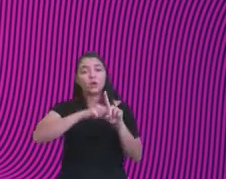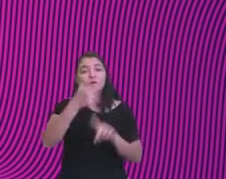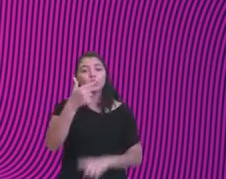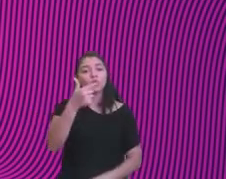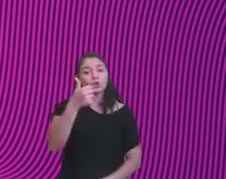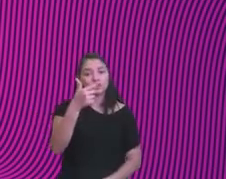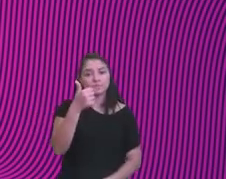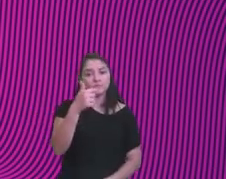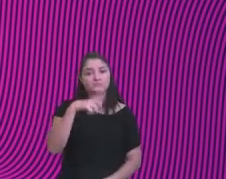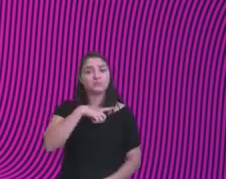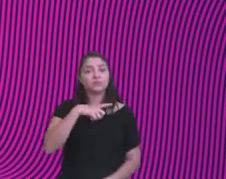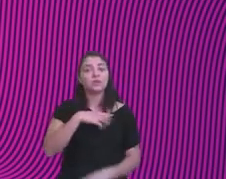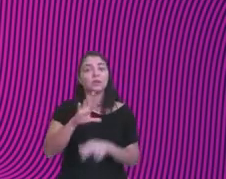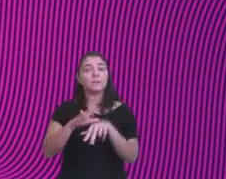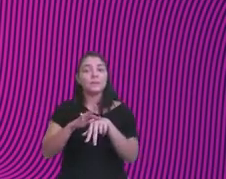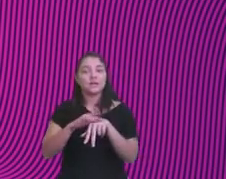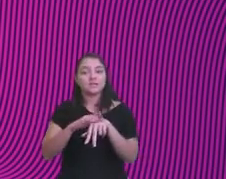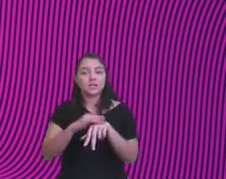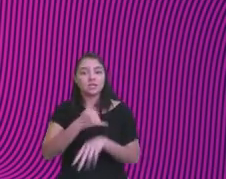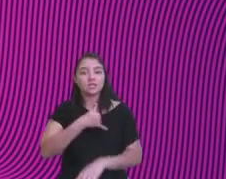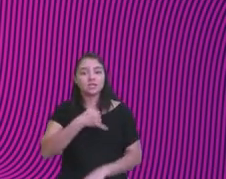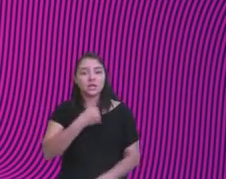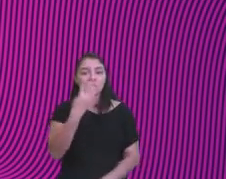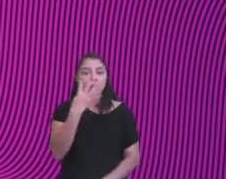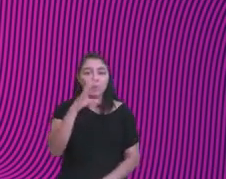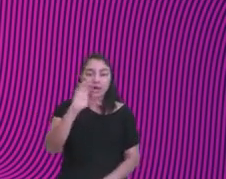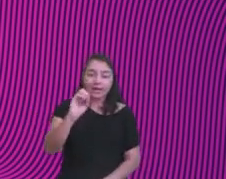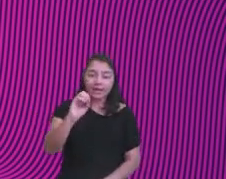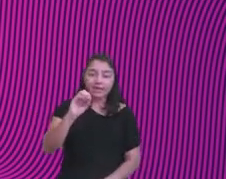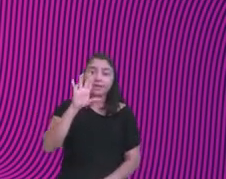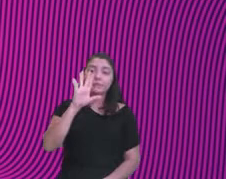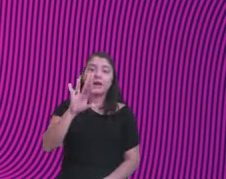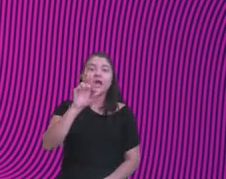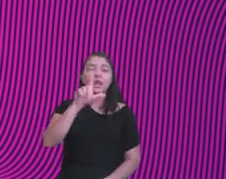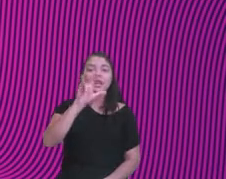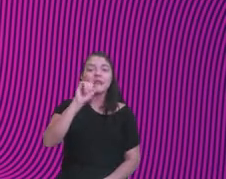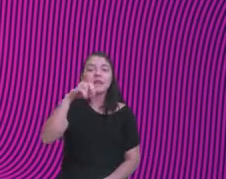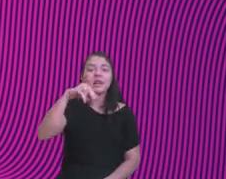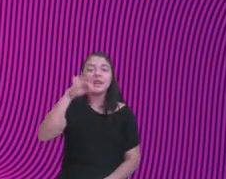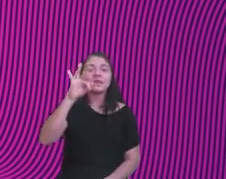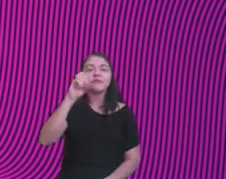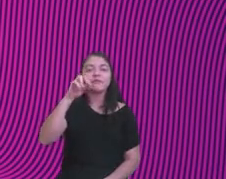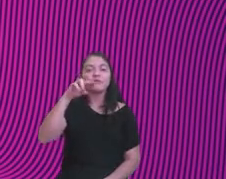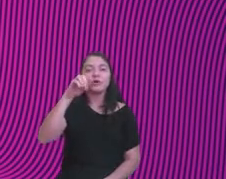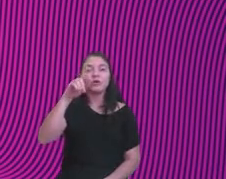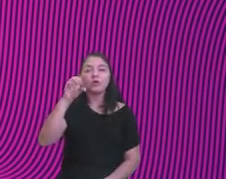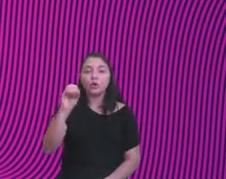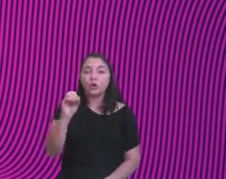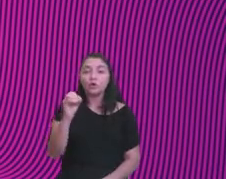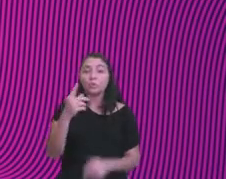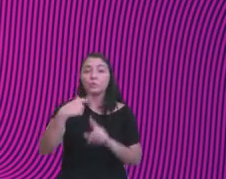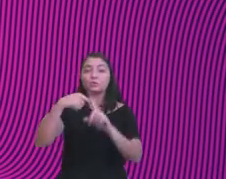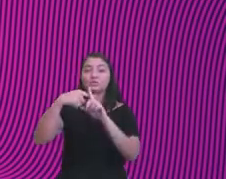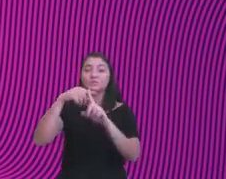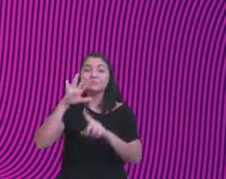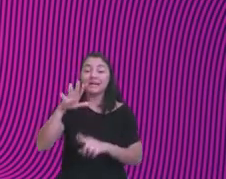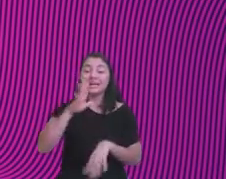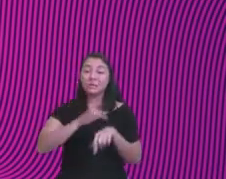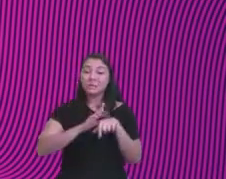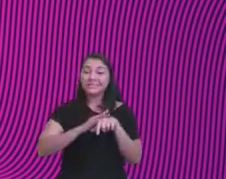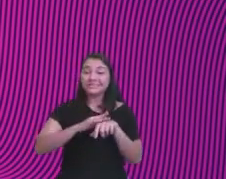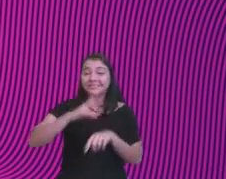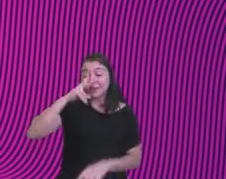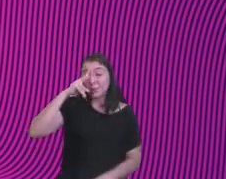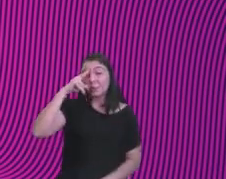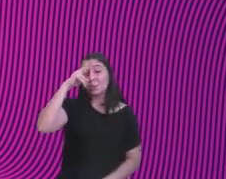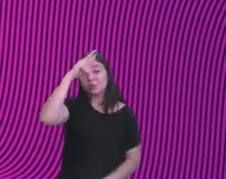tinha uma doença com linfonodo positivo, uma doença agressiva, e o fato dele